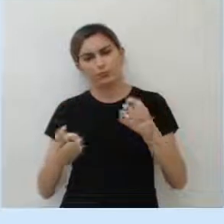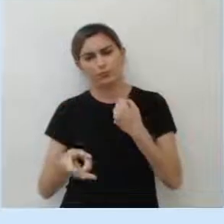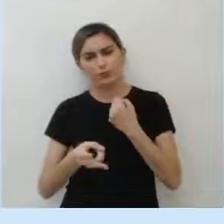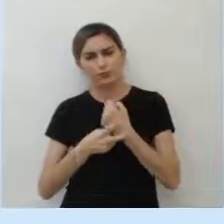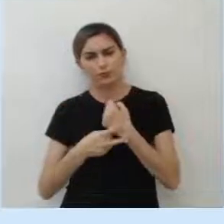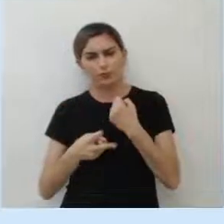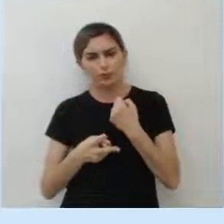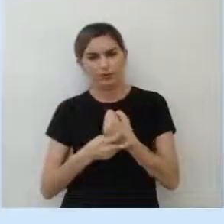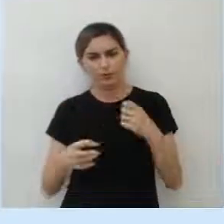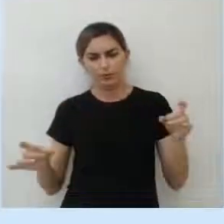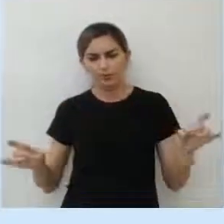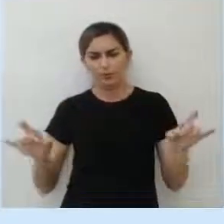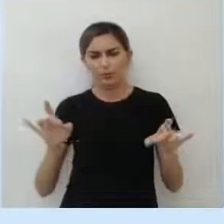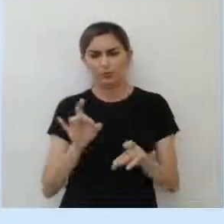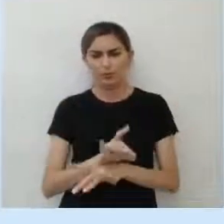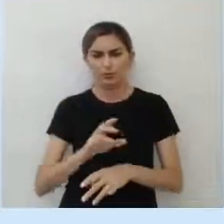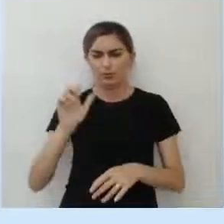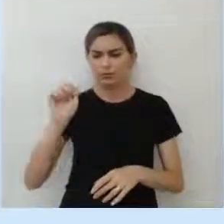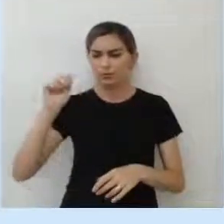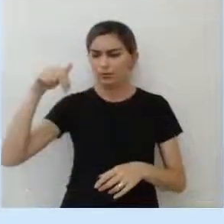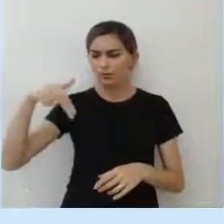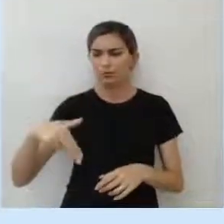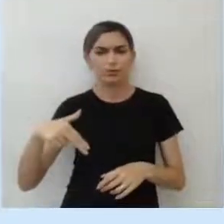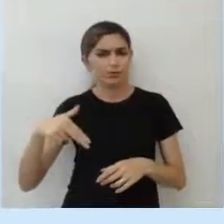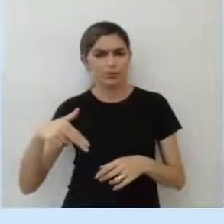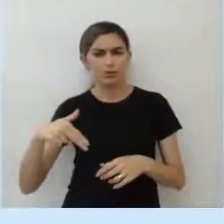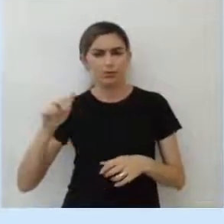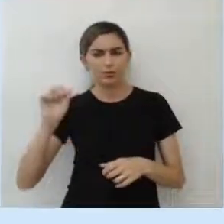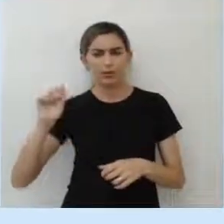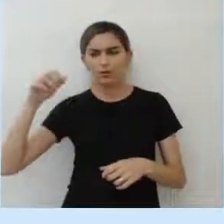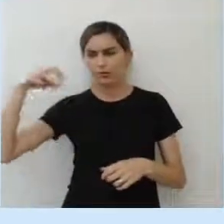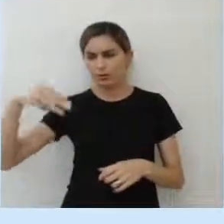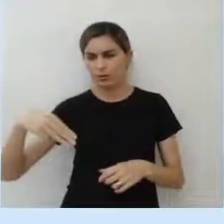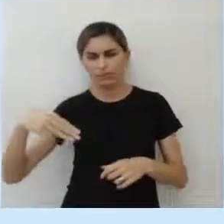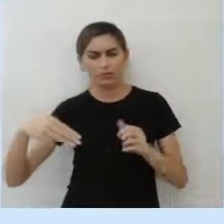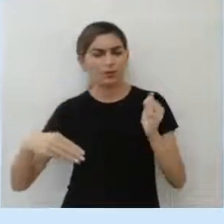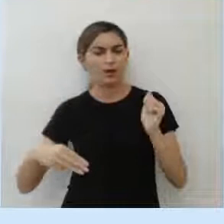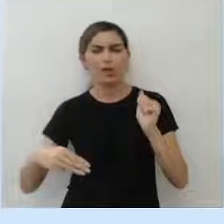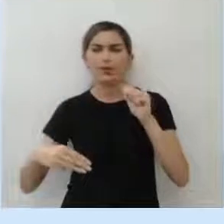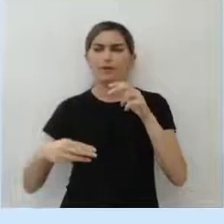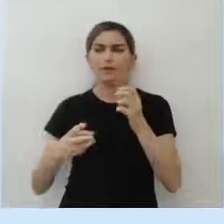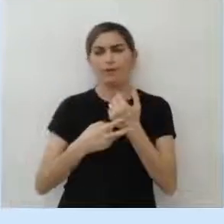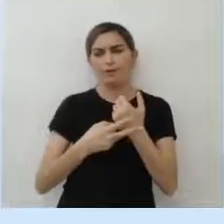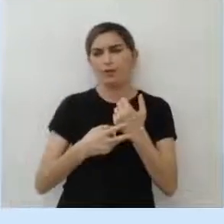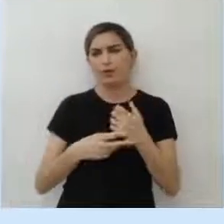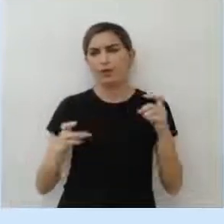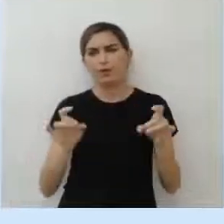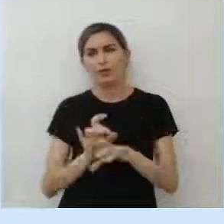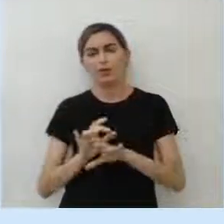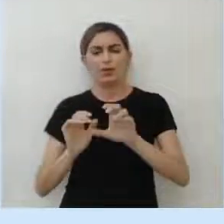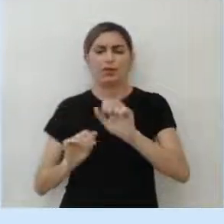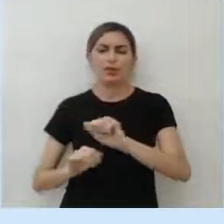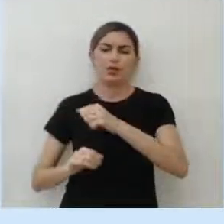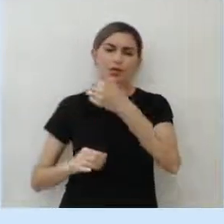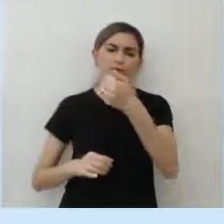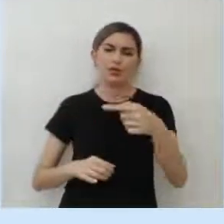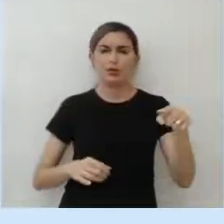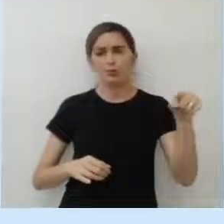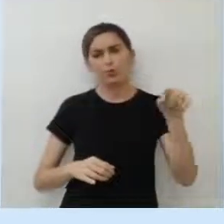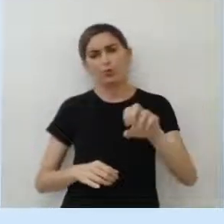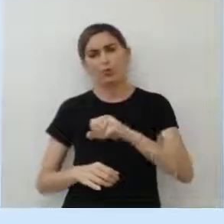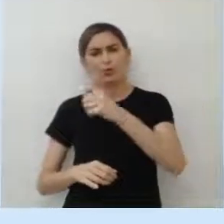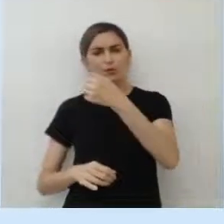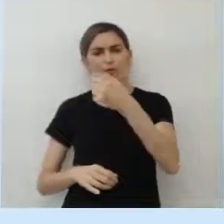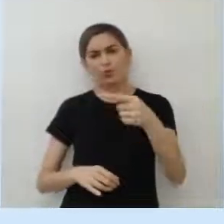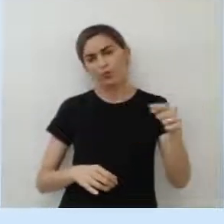verbos que são terminados em an, certo? O am. E verbos que são terminados em ão, né? Que é o